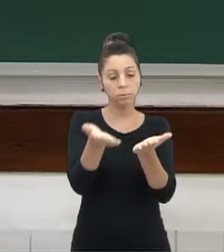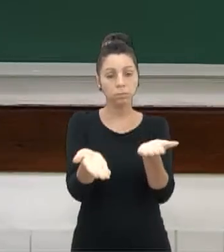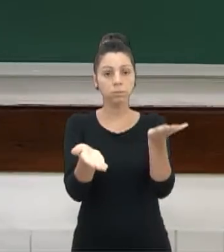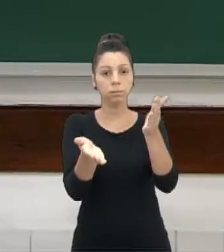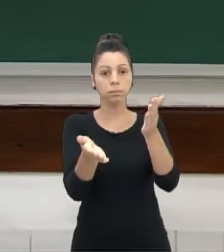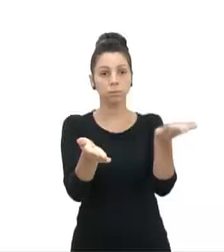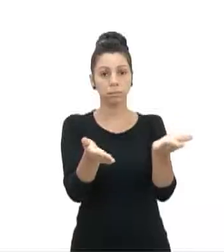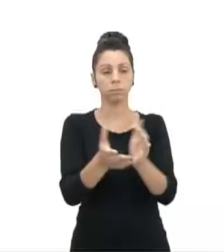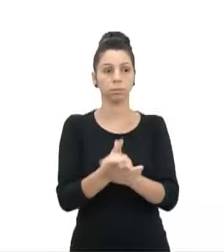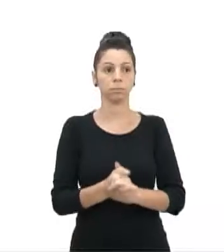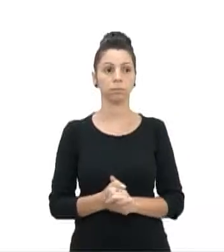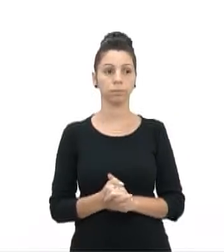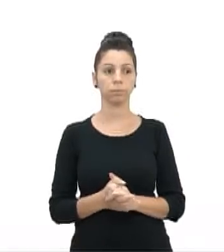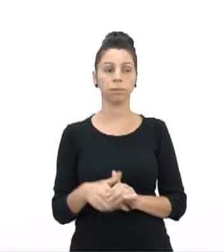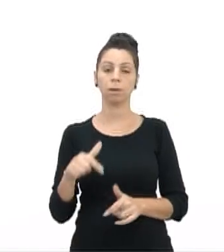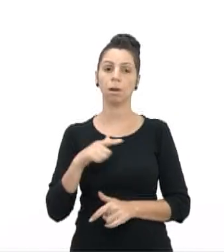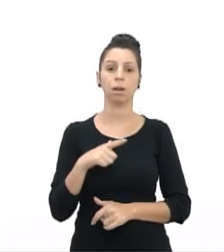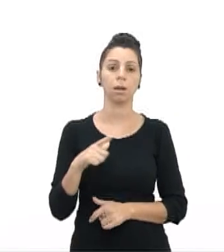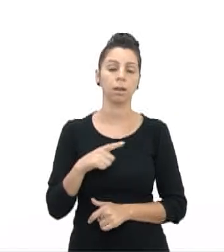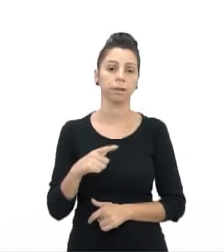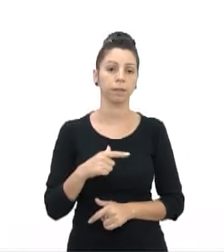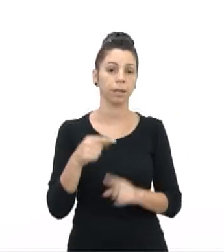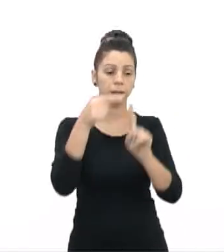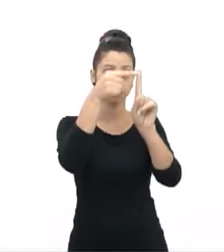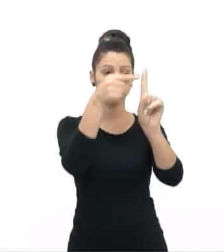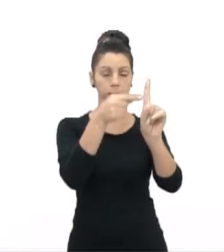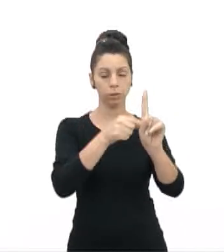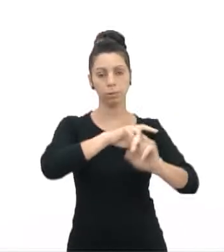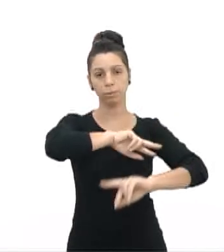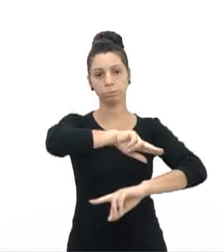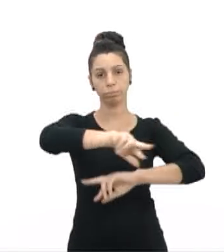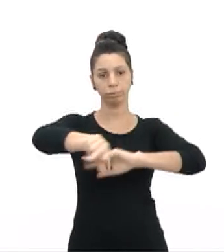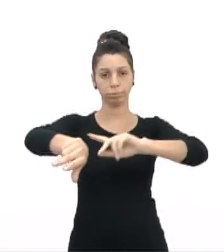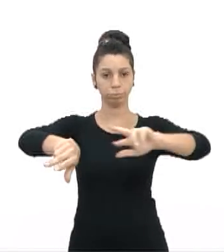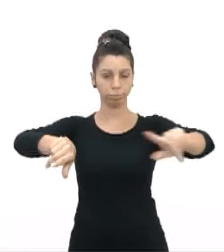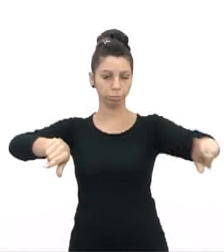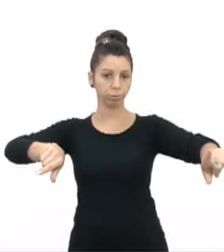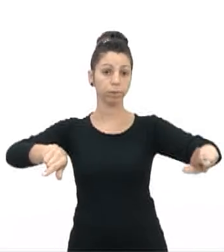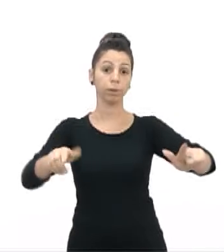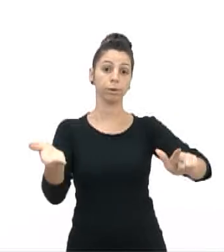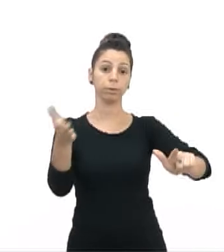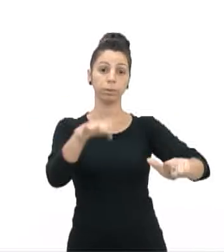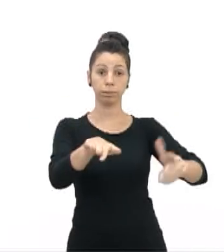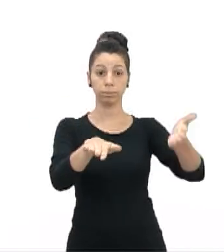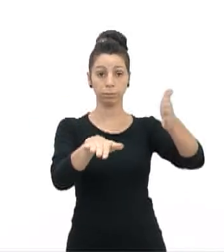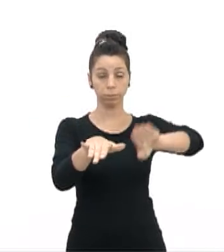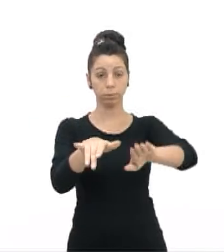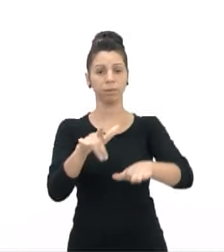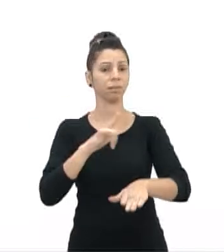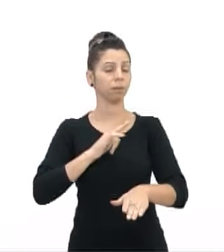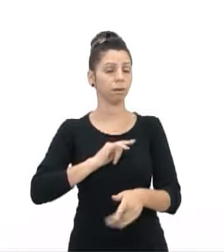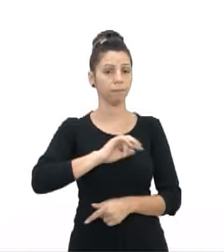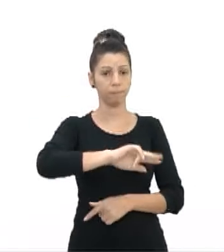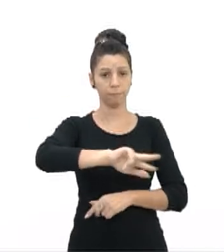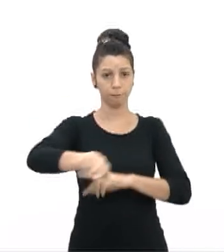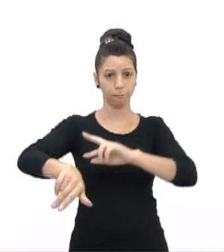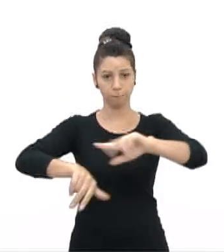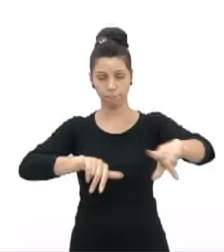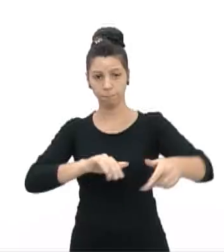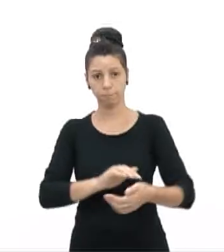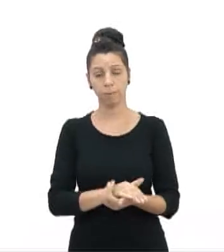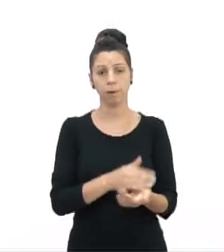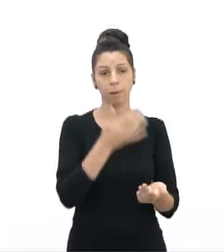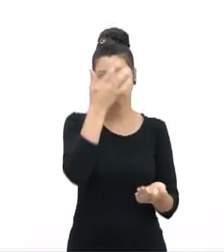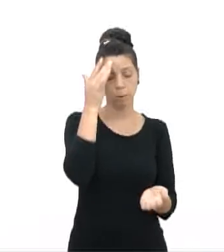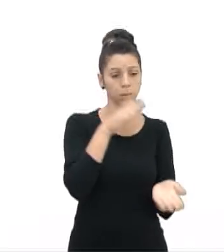visual, olha só. Ele tem alguns tipos de dobra, gente, é claro que tem vários tipos, né? O pessoal de gráfica, o